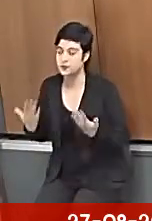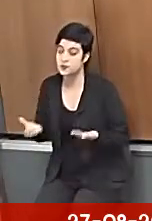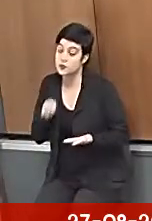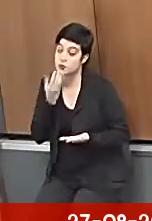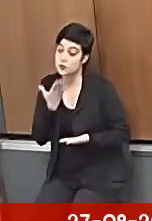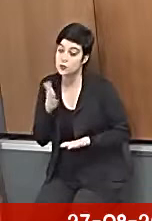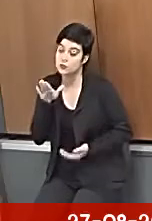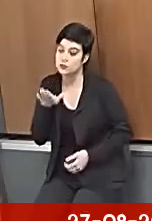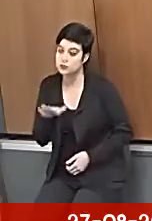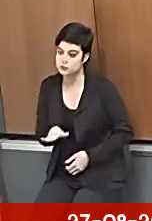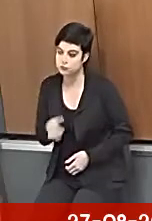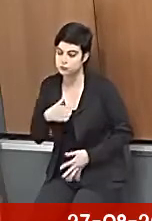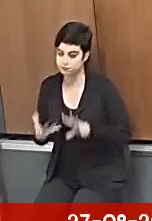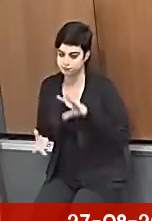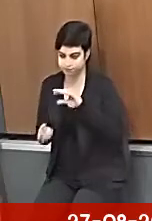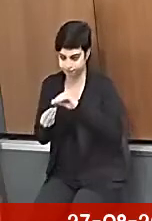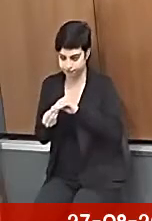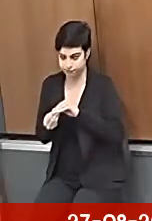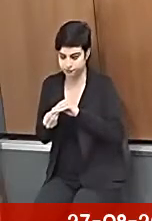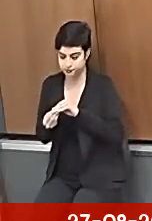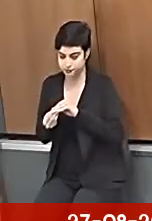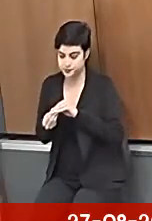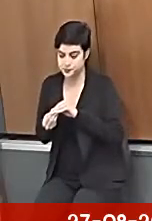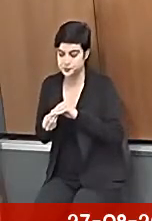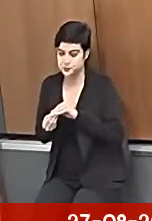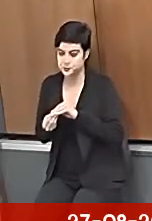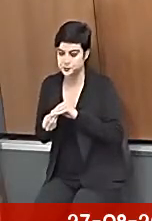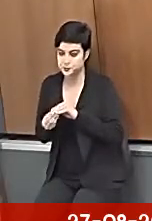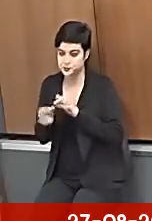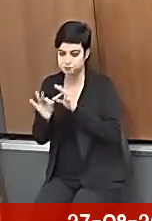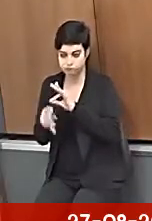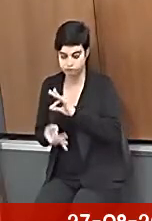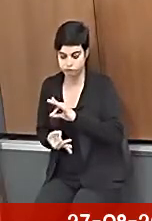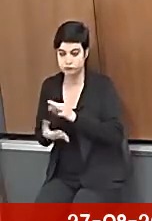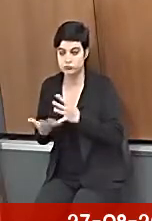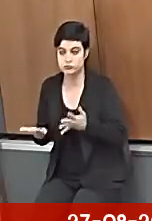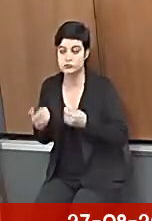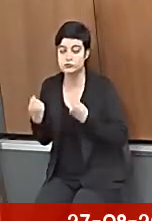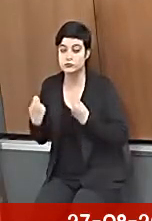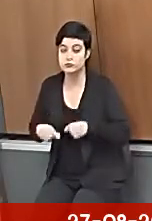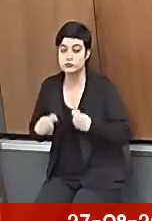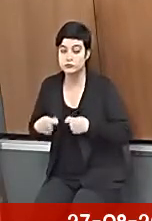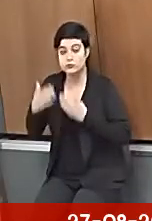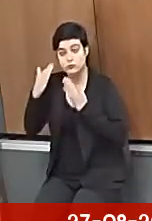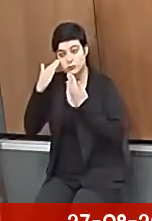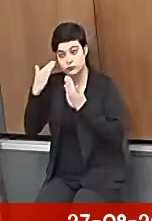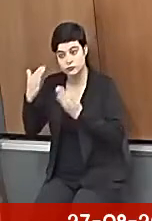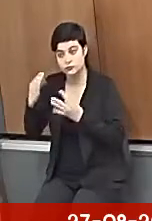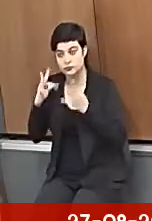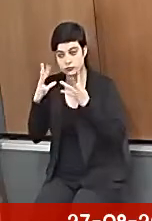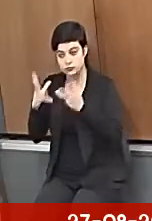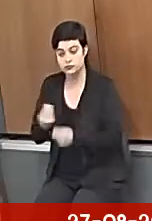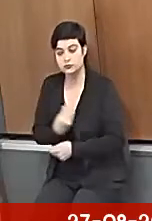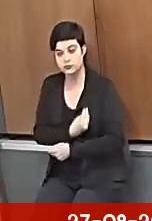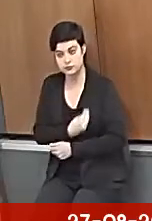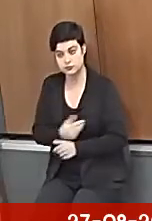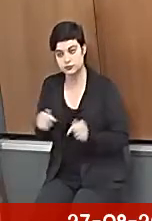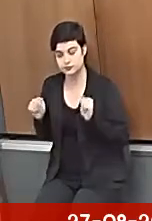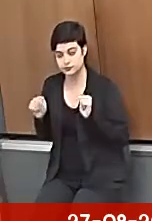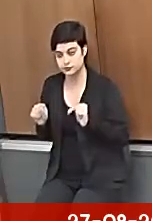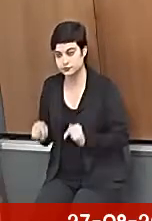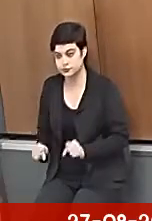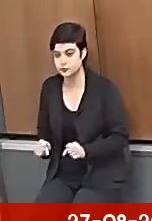eu serei breve tentar esse objetivo o presidente primeiro agradecendo a presença dos convidados todos que